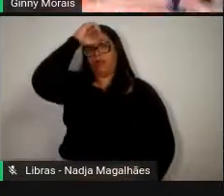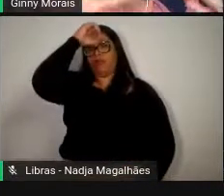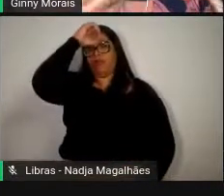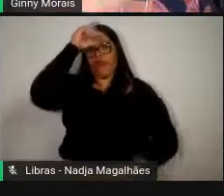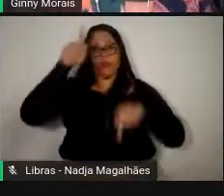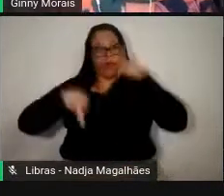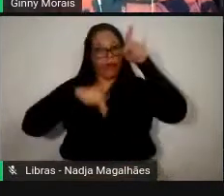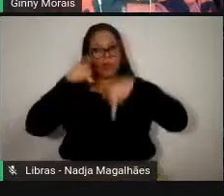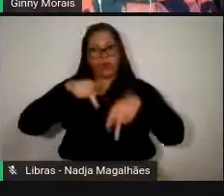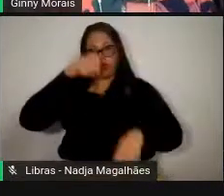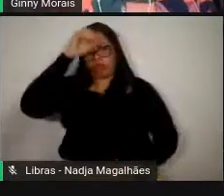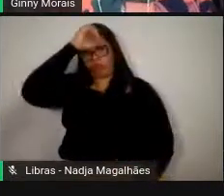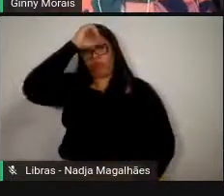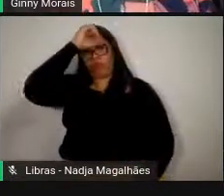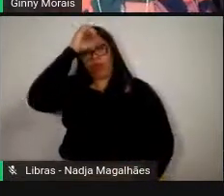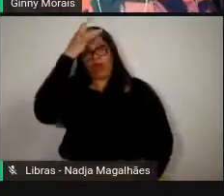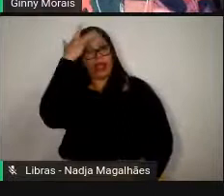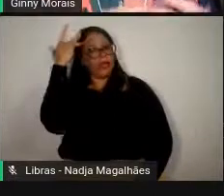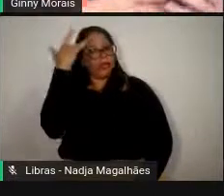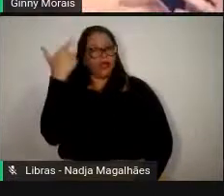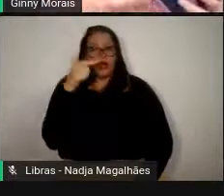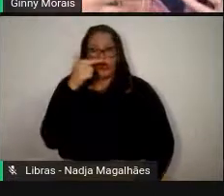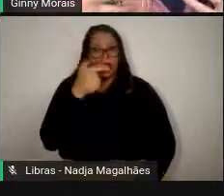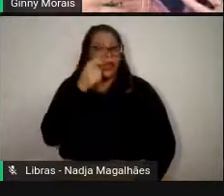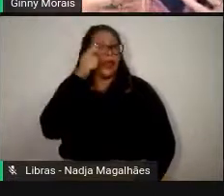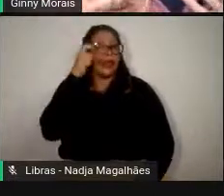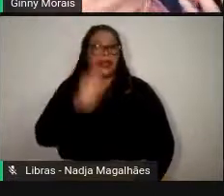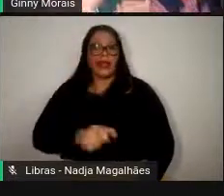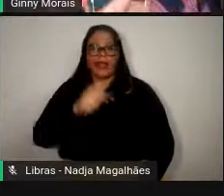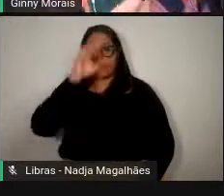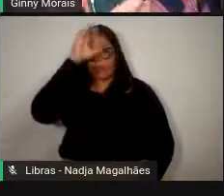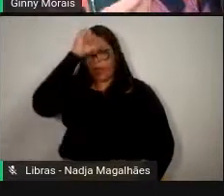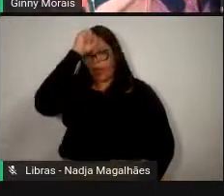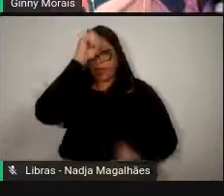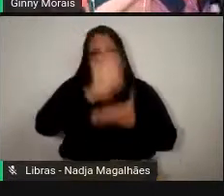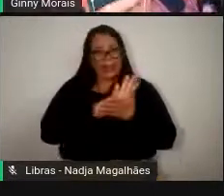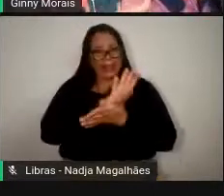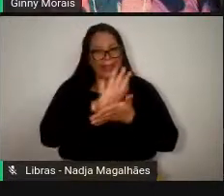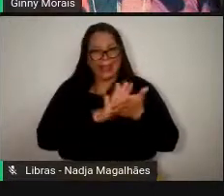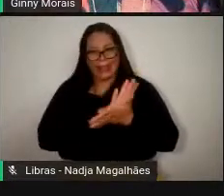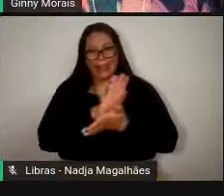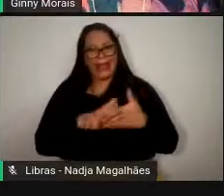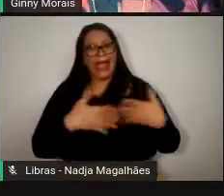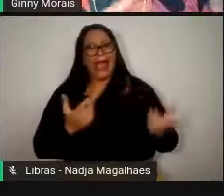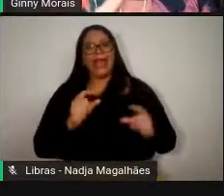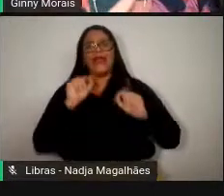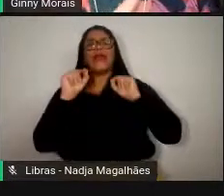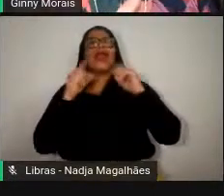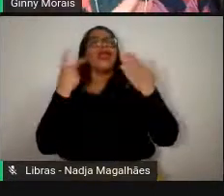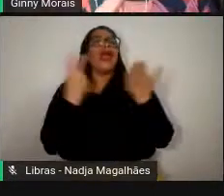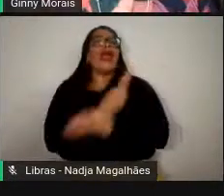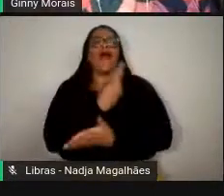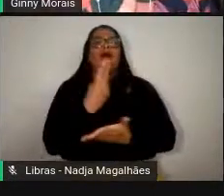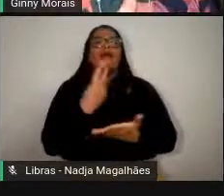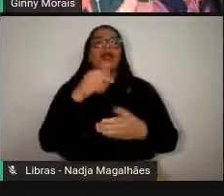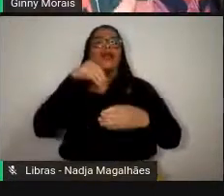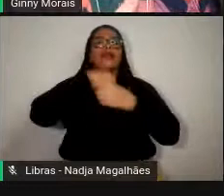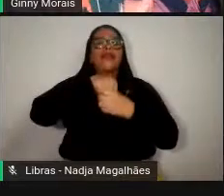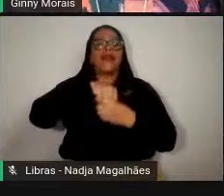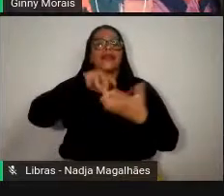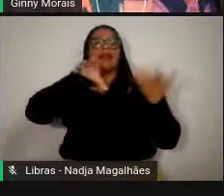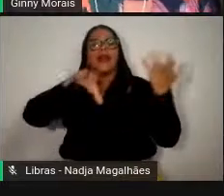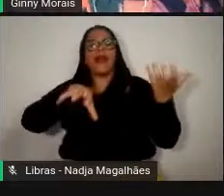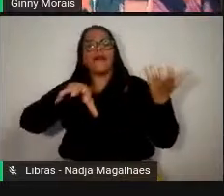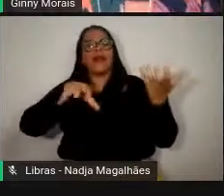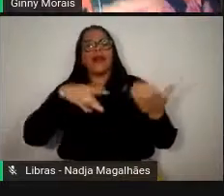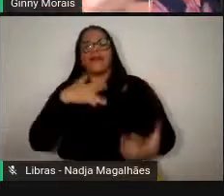gente vê um desinteresse político muito grande, as pessoas não sabem o que as instituições do Estado fazem,